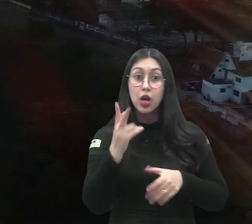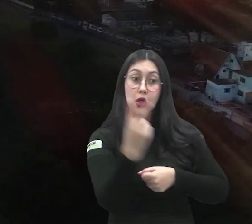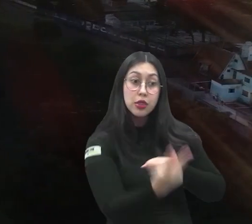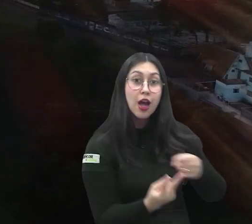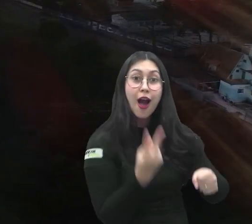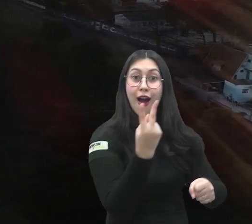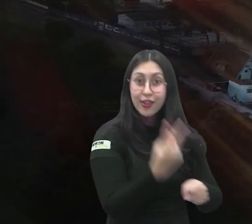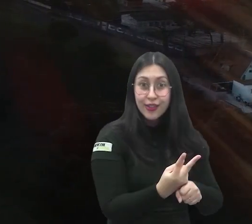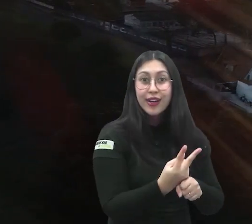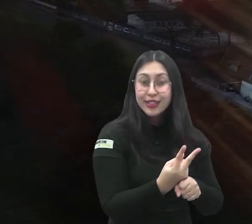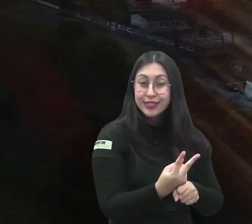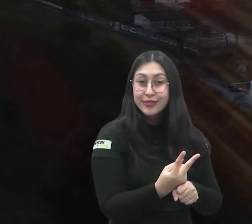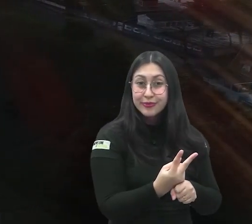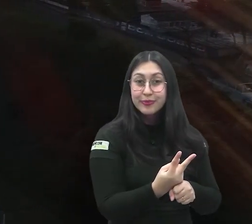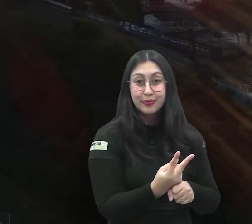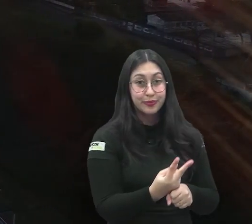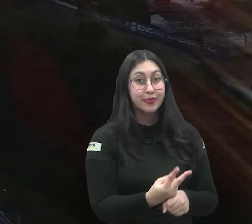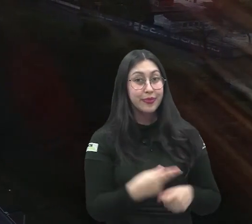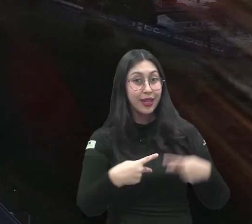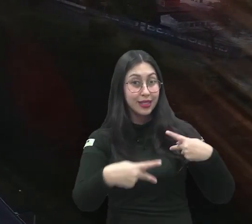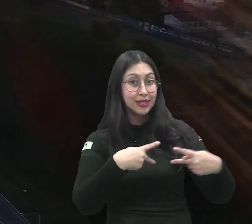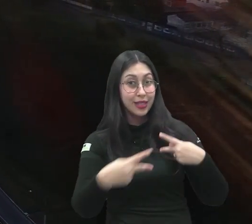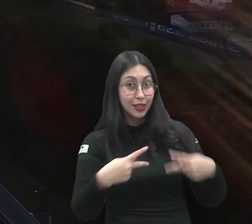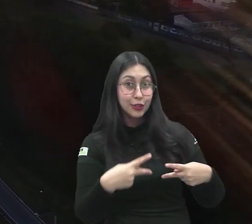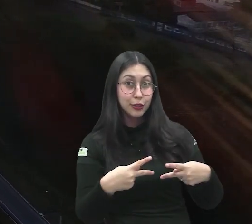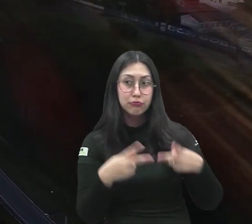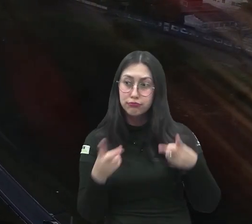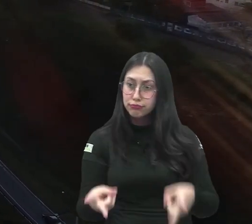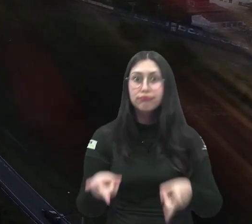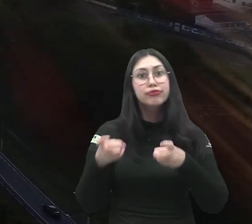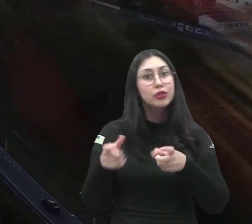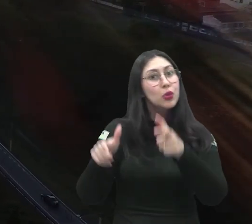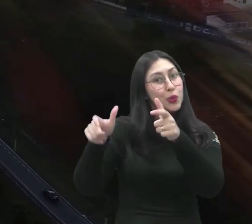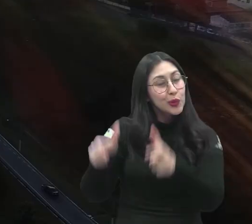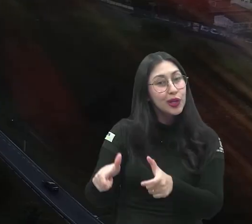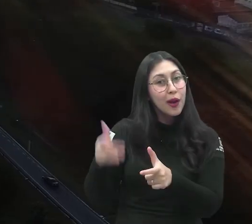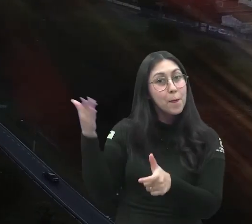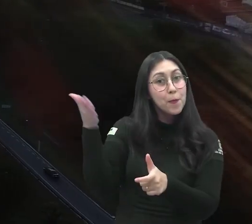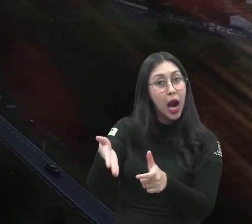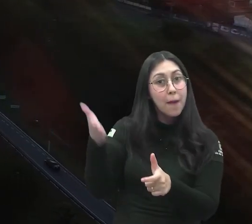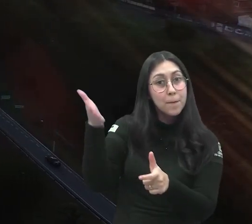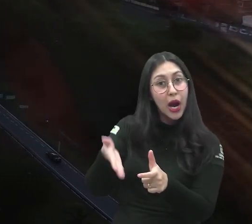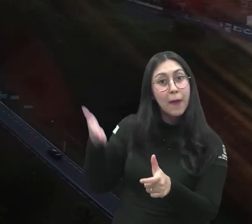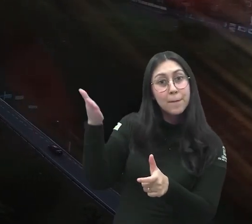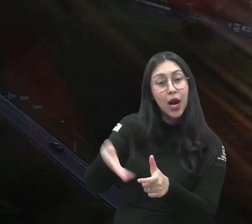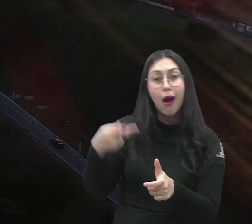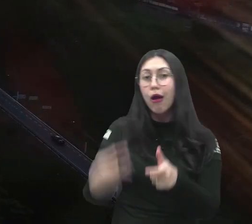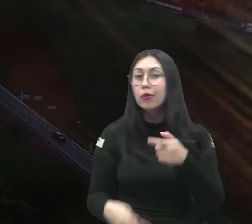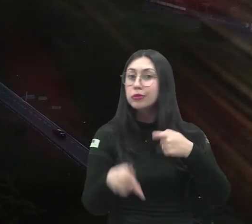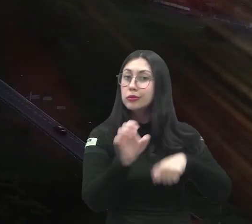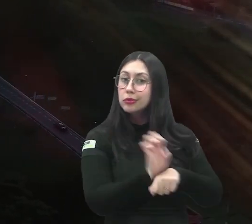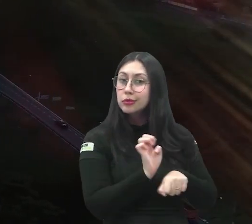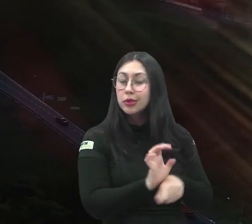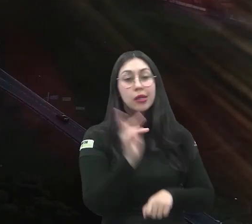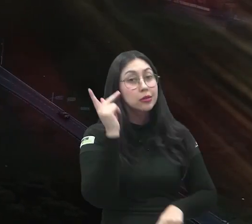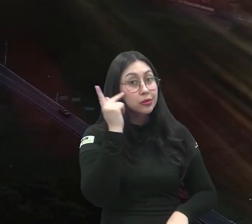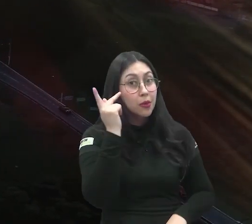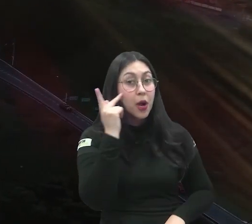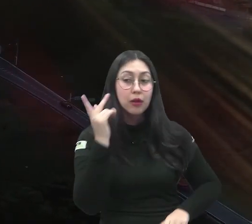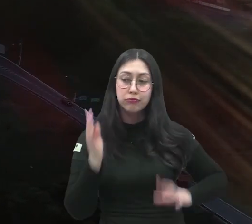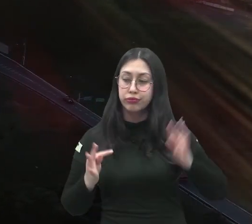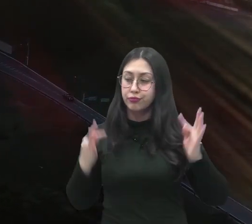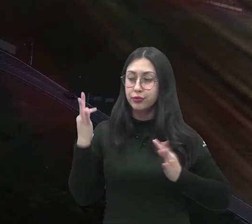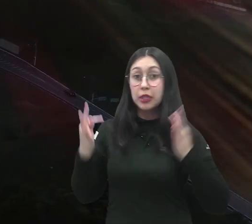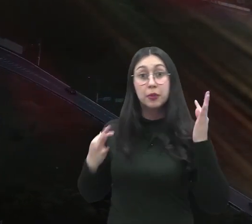Pelo segundo ano consecutivo, a cidade foi reconhecida pelo Ministério do Turismo como o destino turístico do estado de São Paulo.